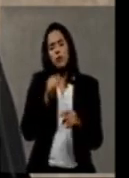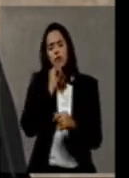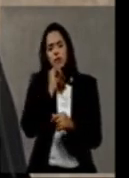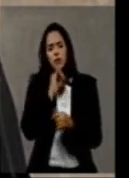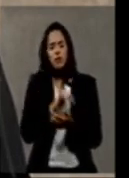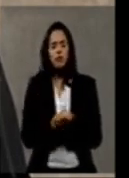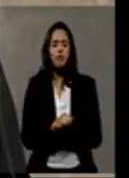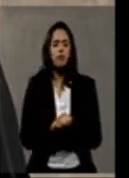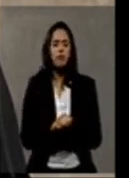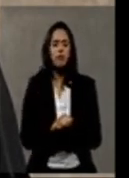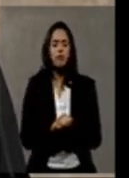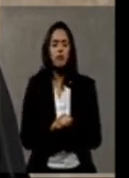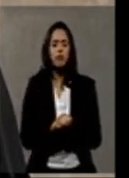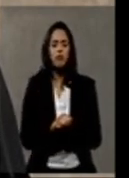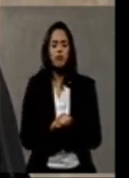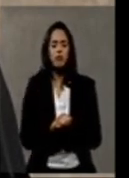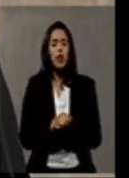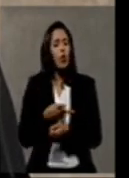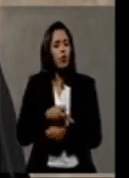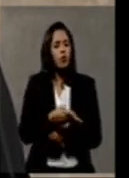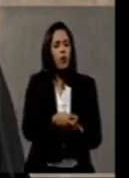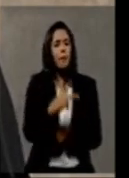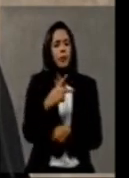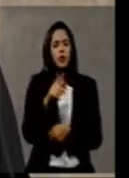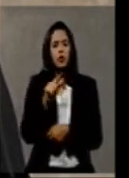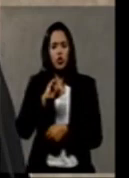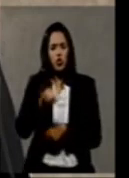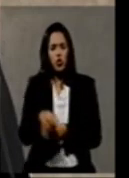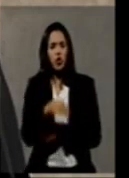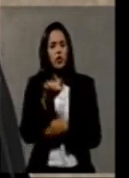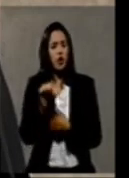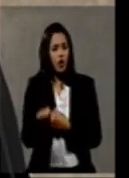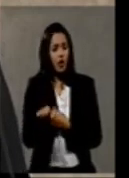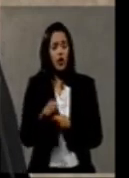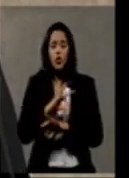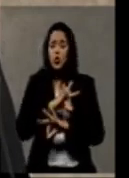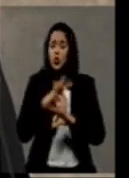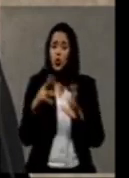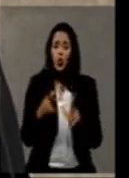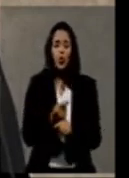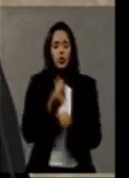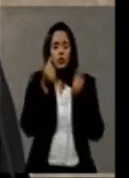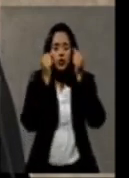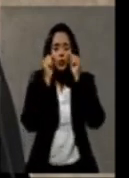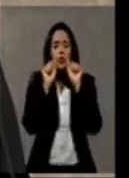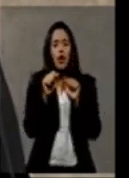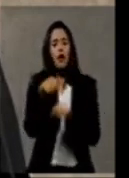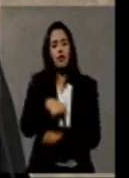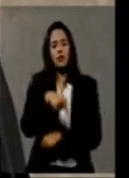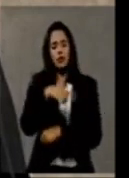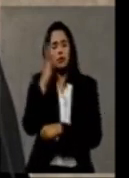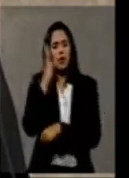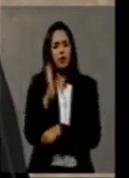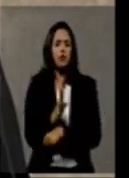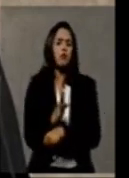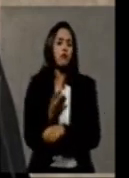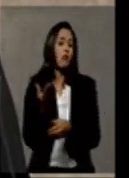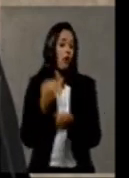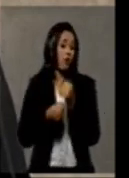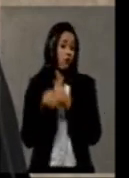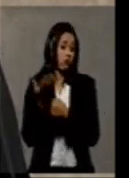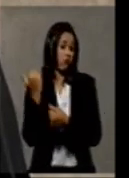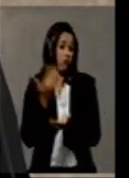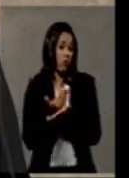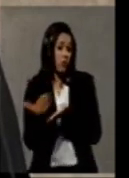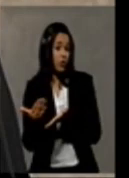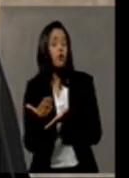continuidade do pj é em todos os tribunais brasileiros como se iniciou em passado